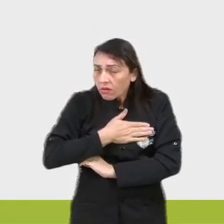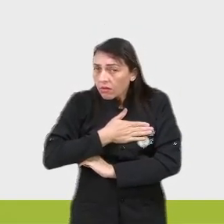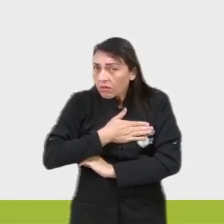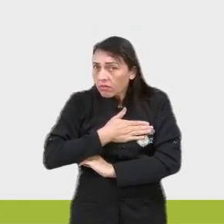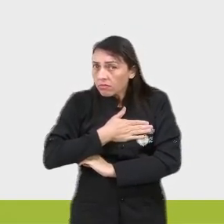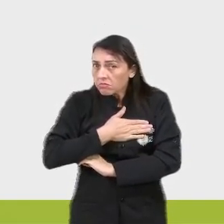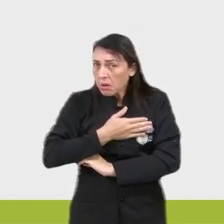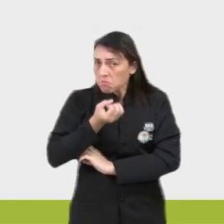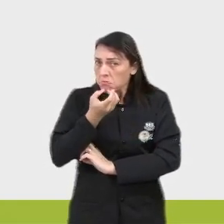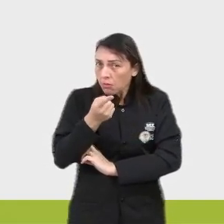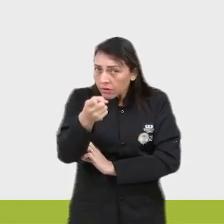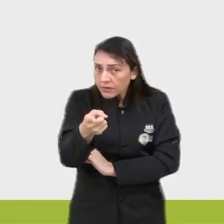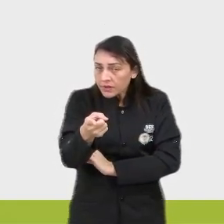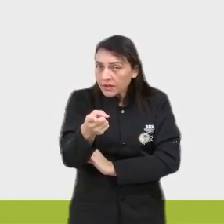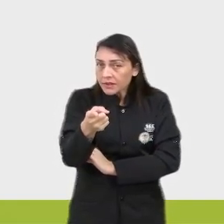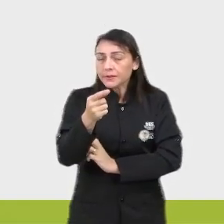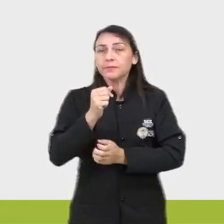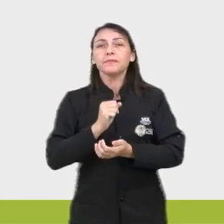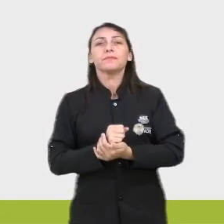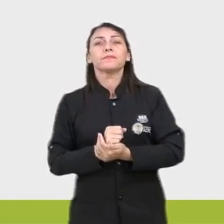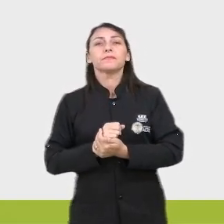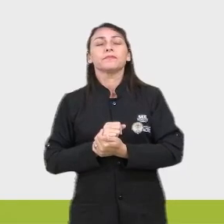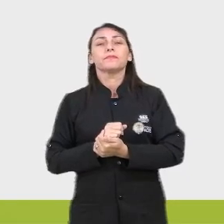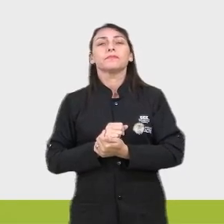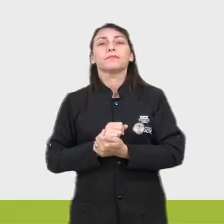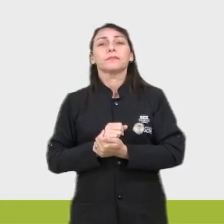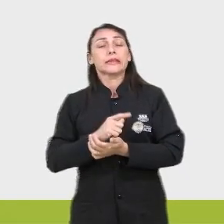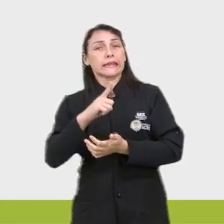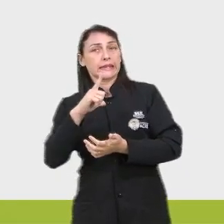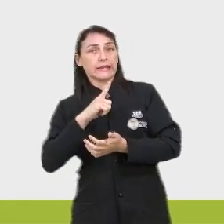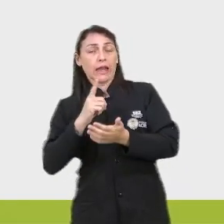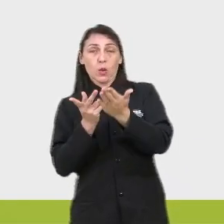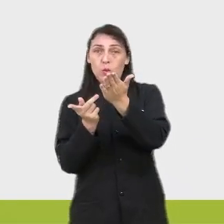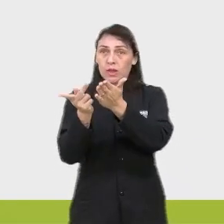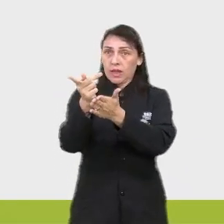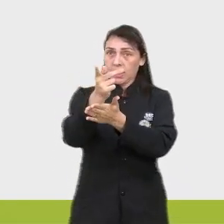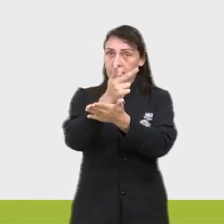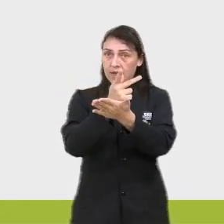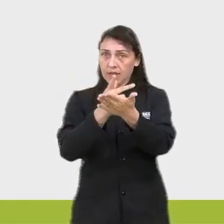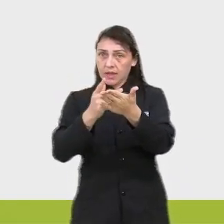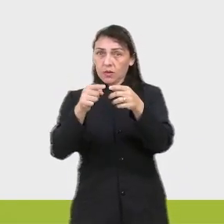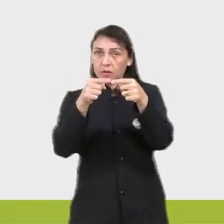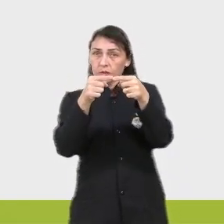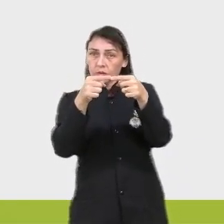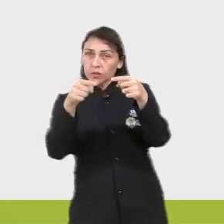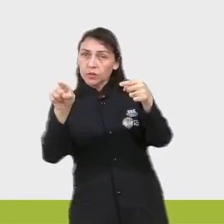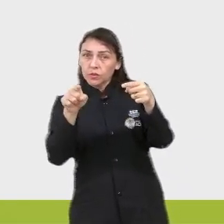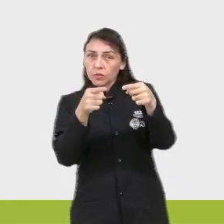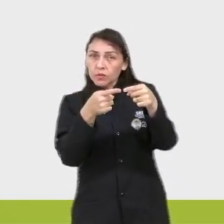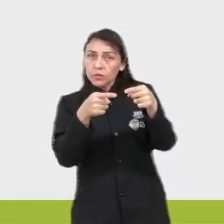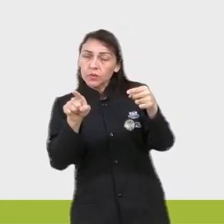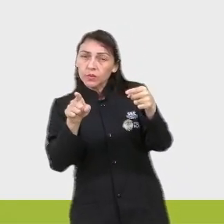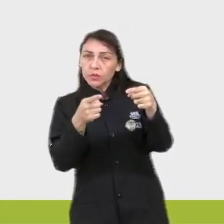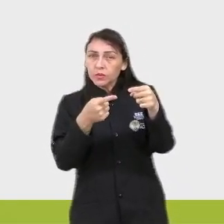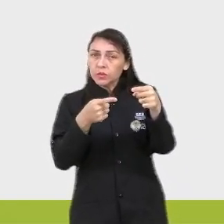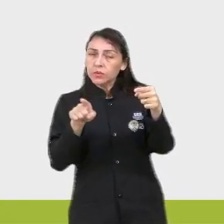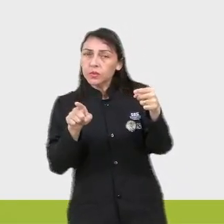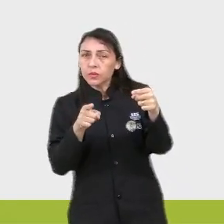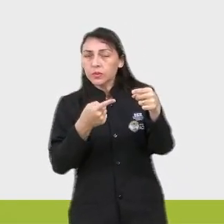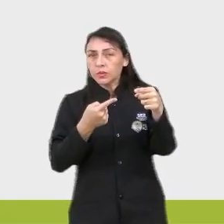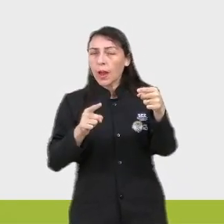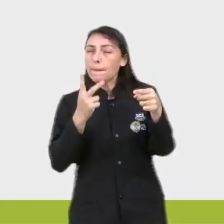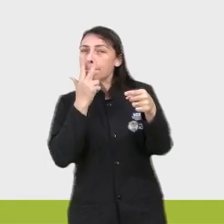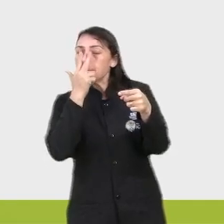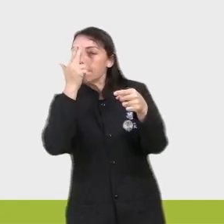Foi interessante para você? E embaixo a gente tem um desenho feito com linhas. Linhas aí que são